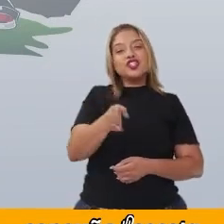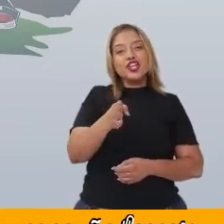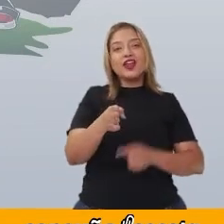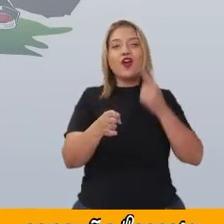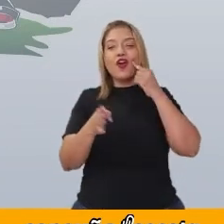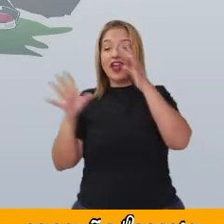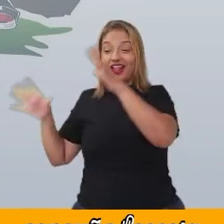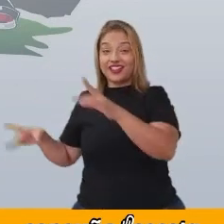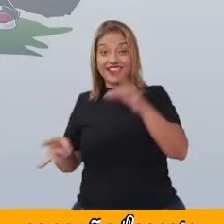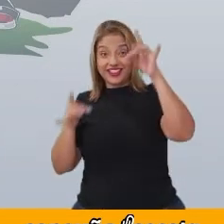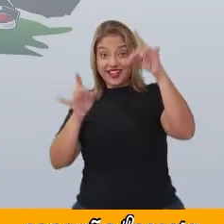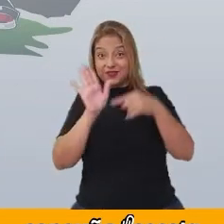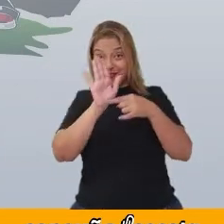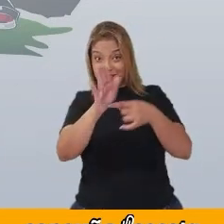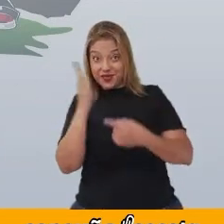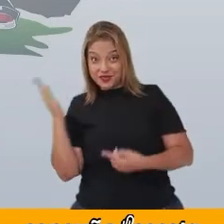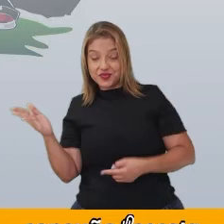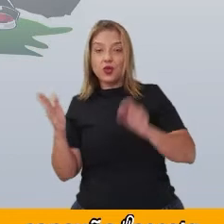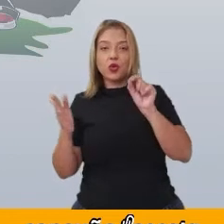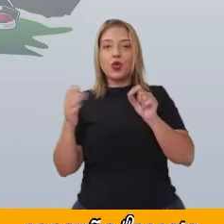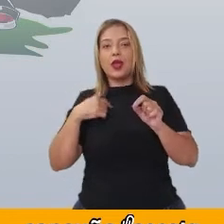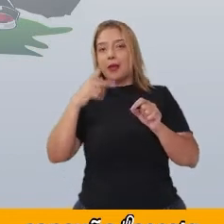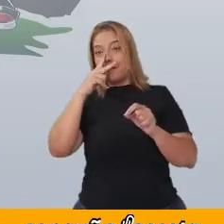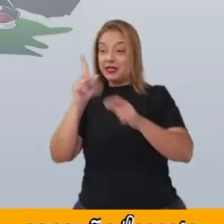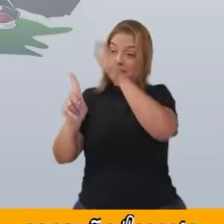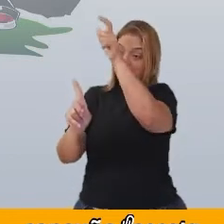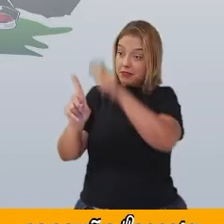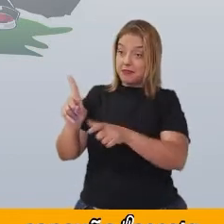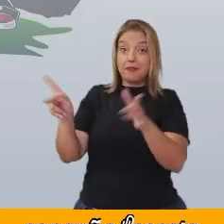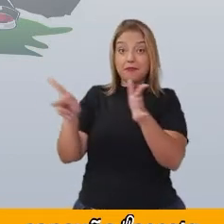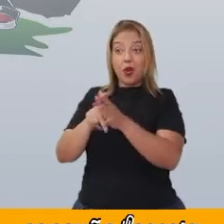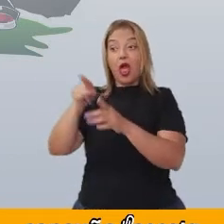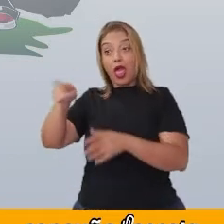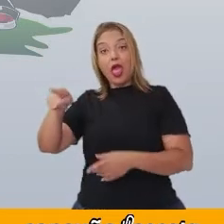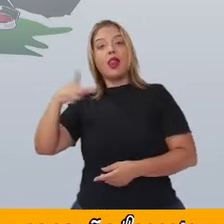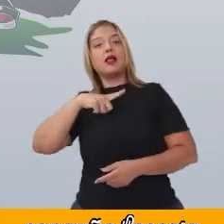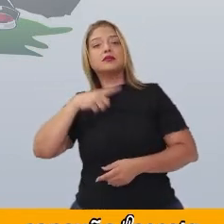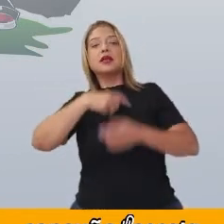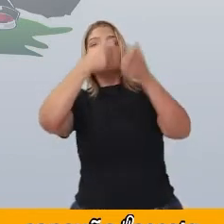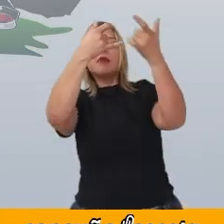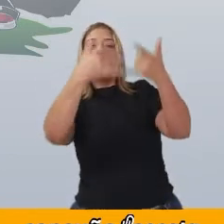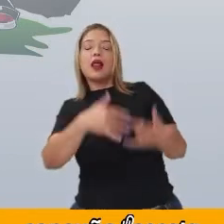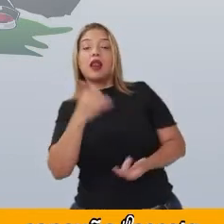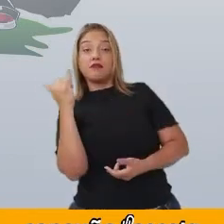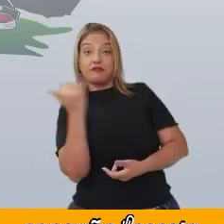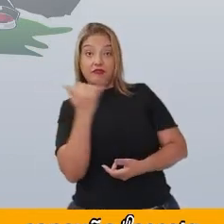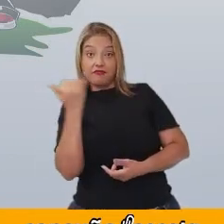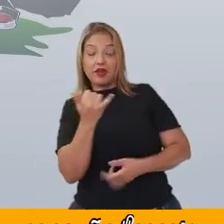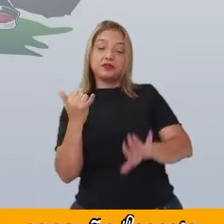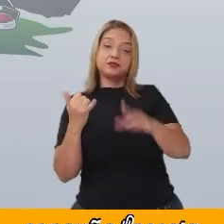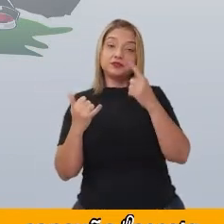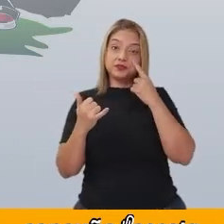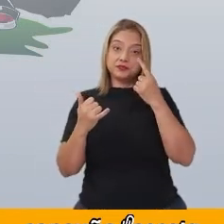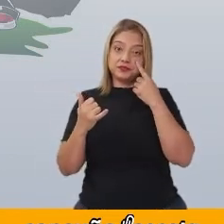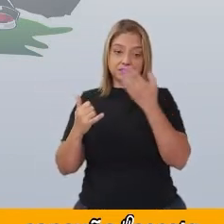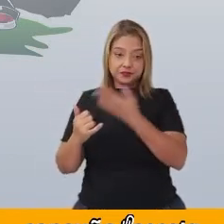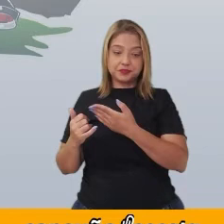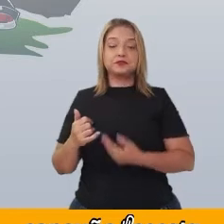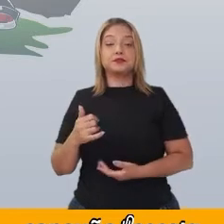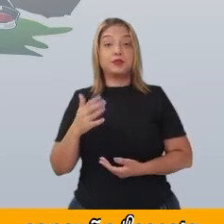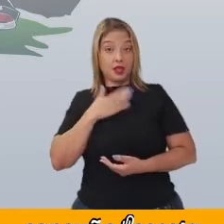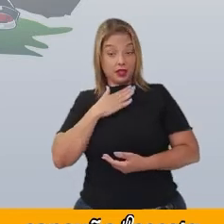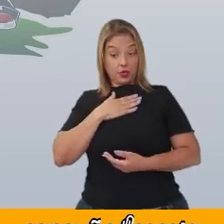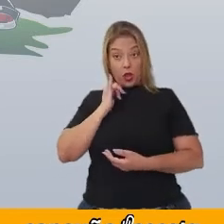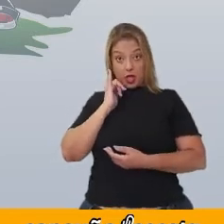lemos, em que a própria fala da personagem está em evidência. Observe que o narrador